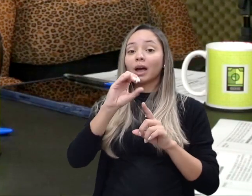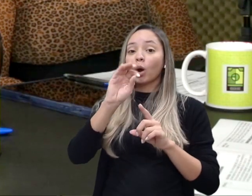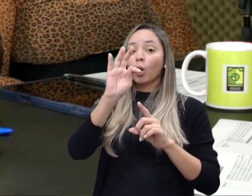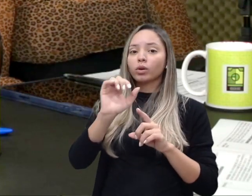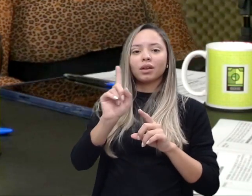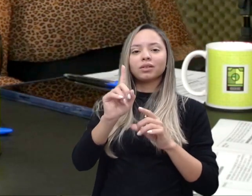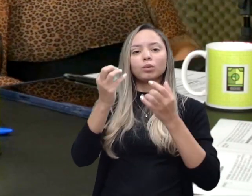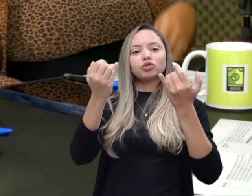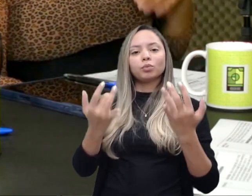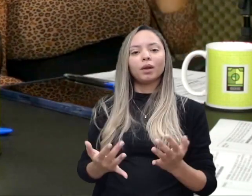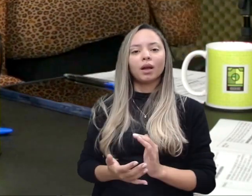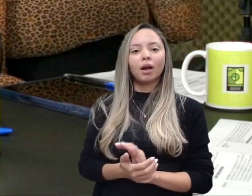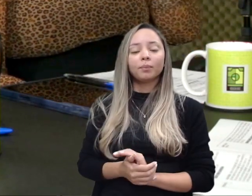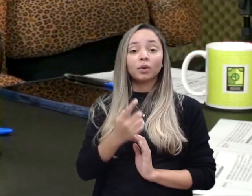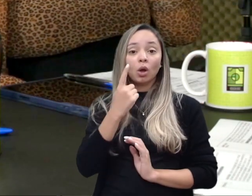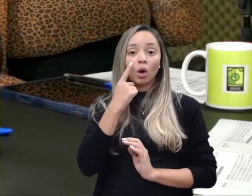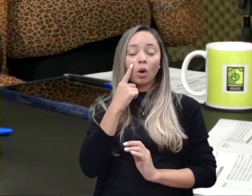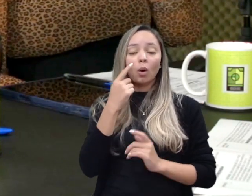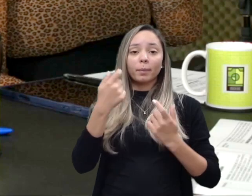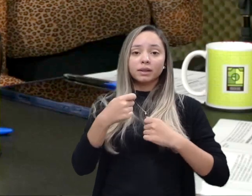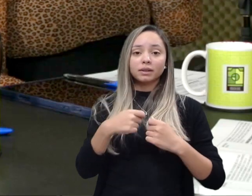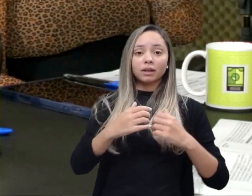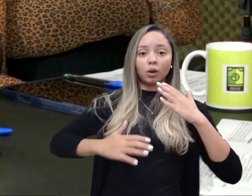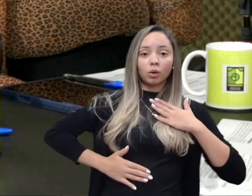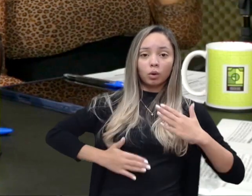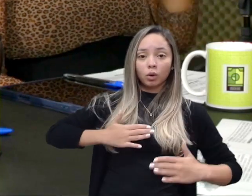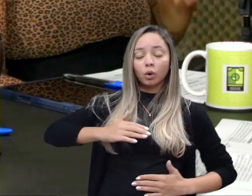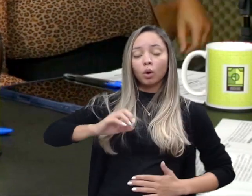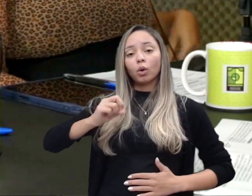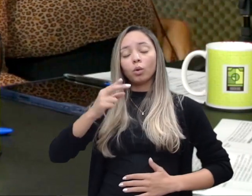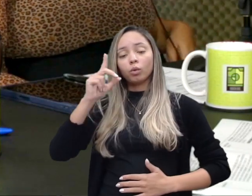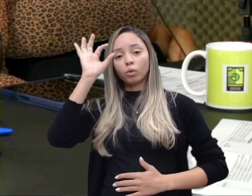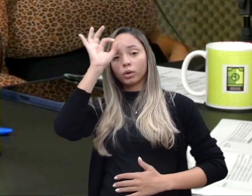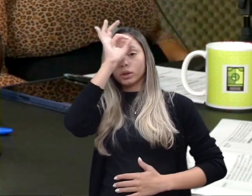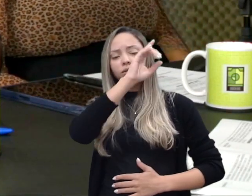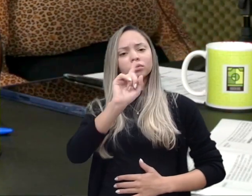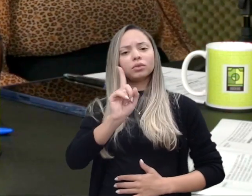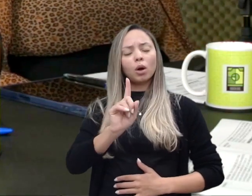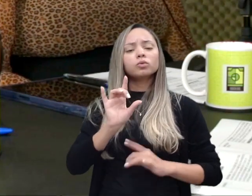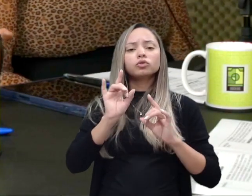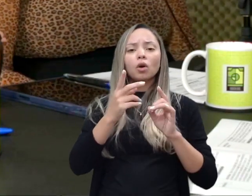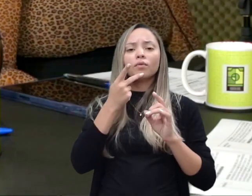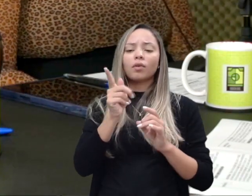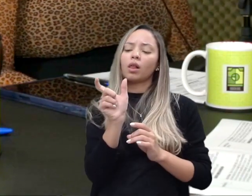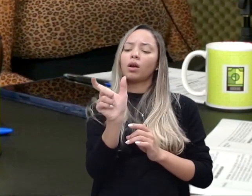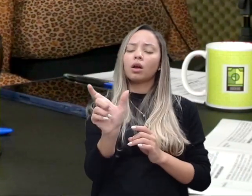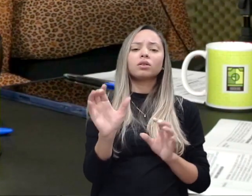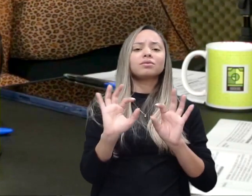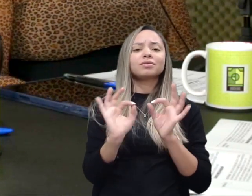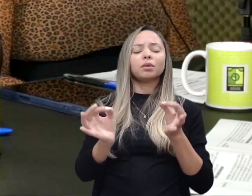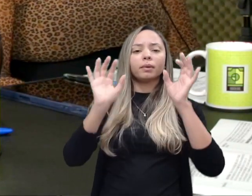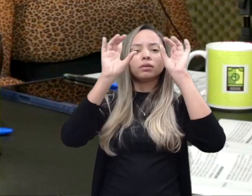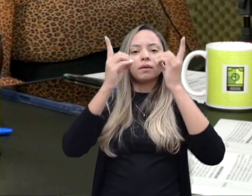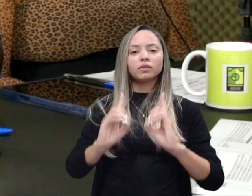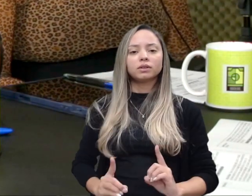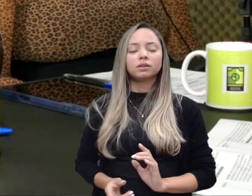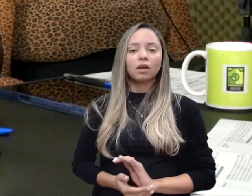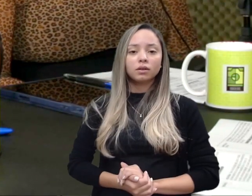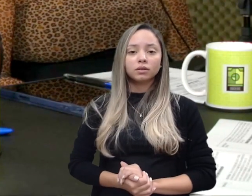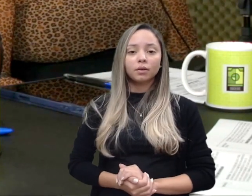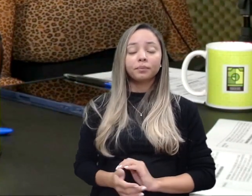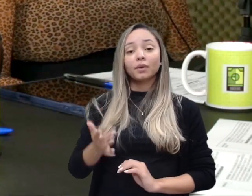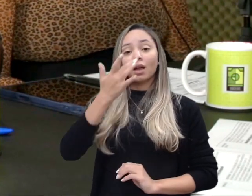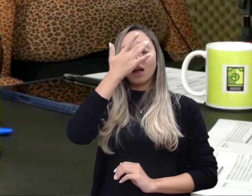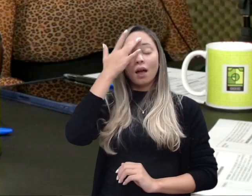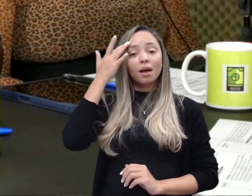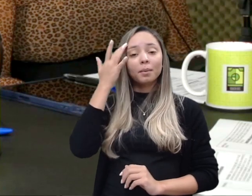ser esse código ou esse código é deficiência. Então, existe também. A gente não pode ser hipócrita e falar, as empresas optam por pessoas que têm uma deficiência